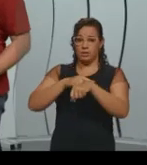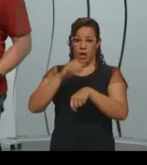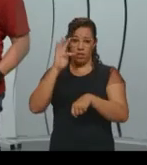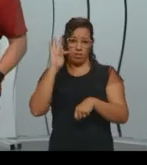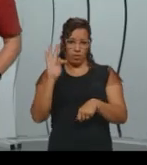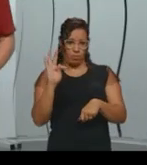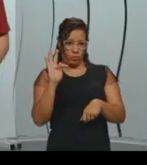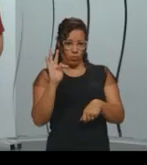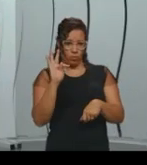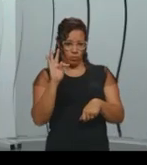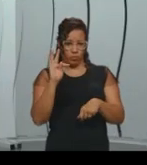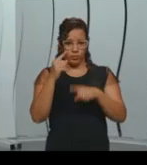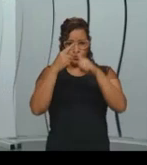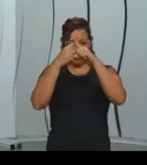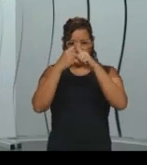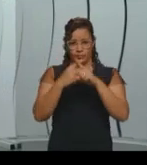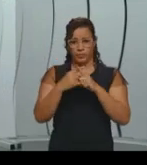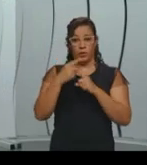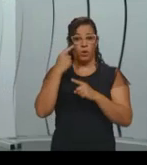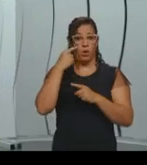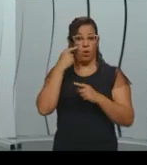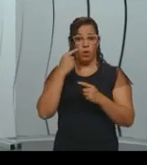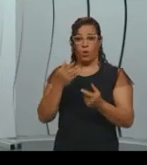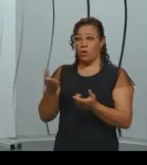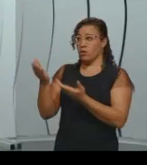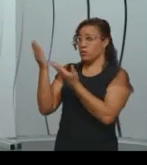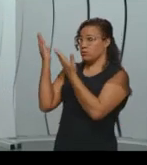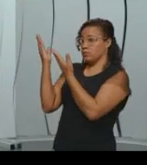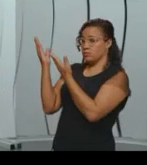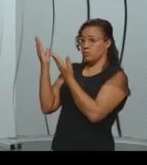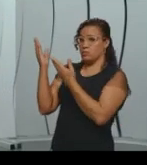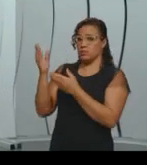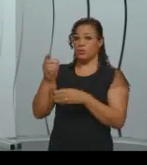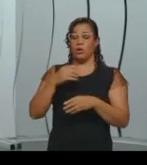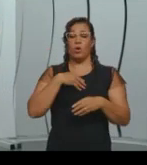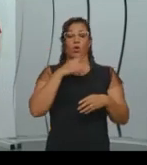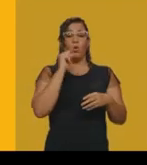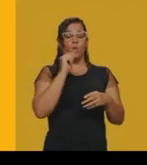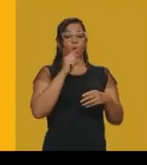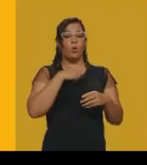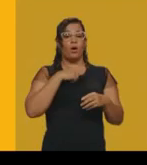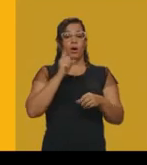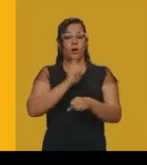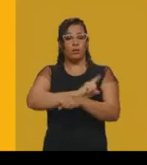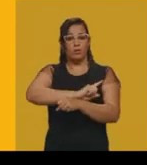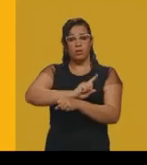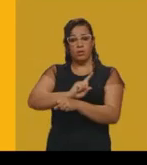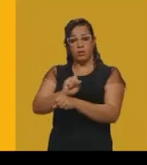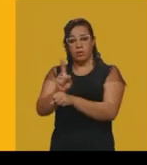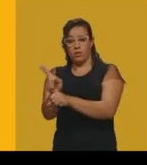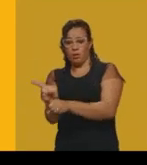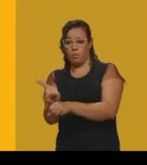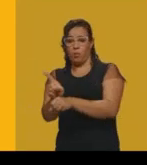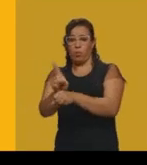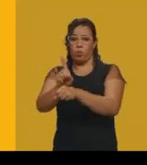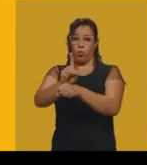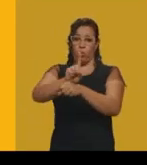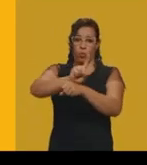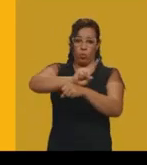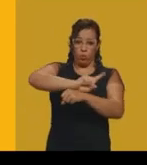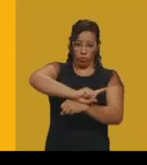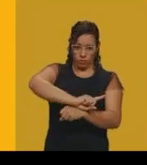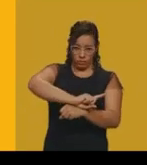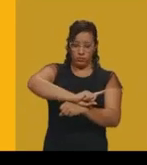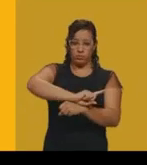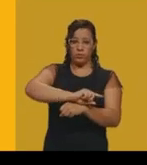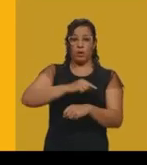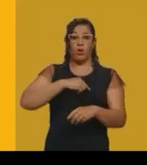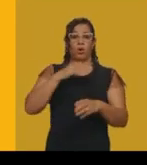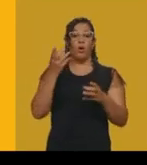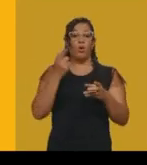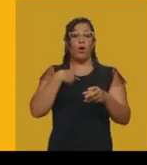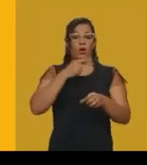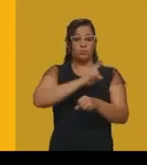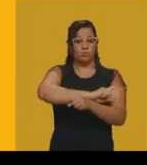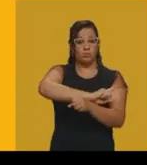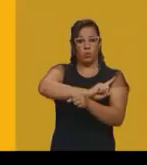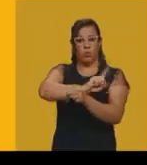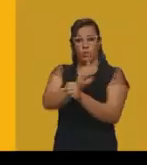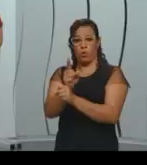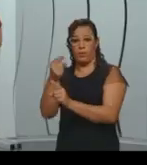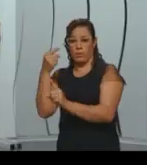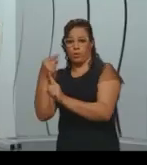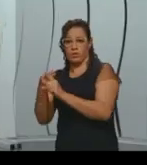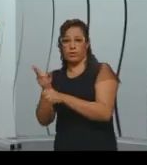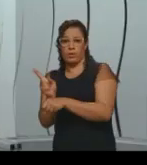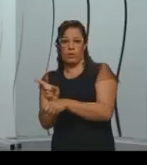grau. Aqui nós temos uma situação onde a aceleração é negativa e aqui é uma onde a aceleração é positiva. Mas